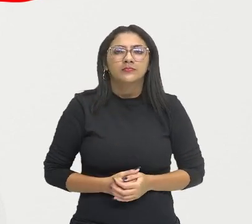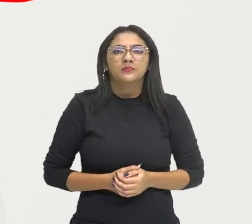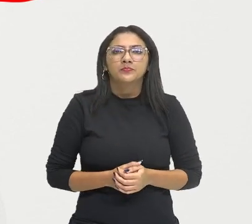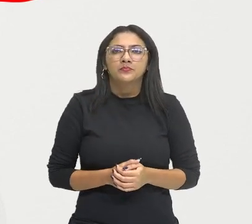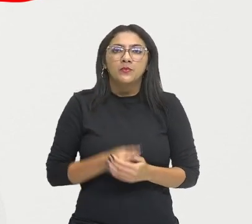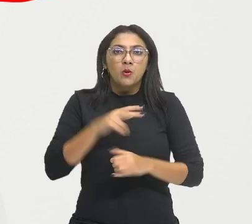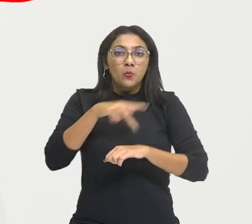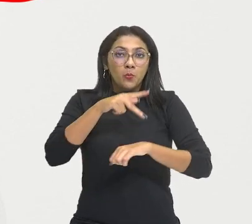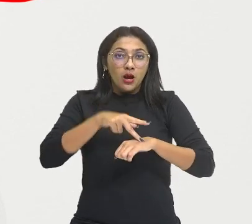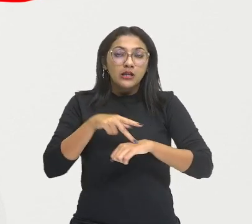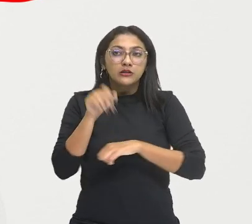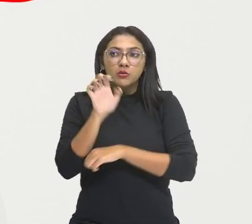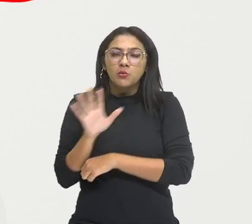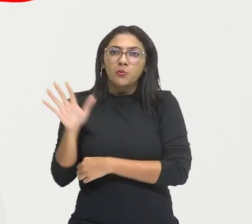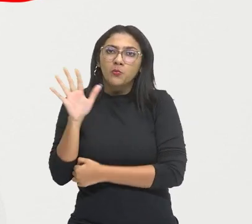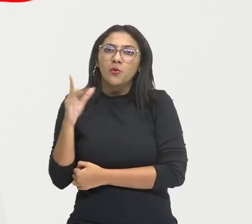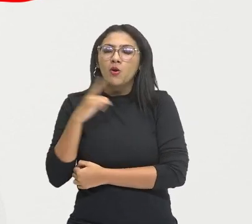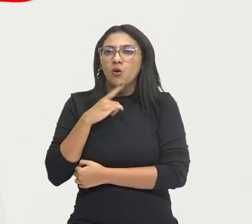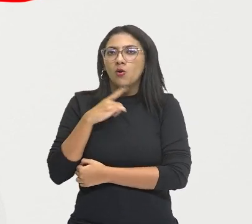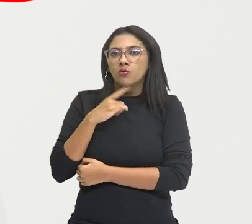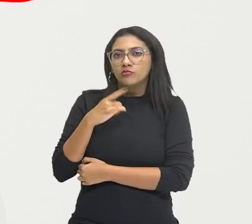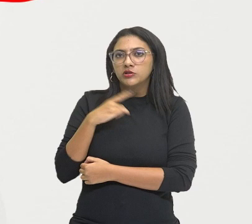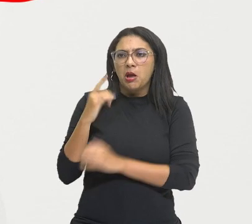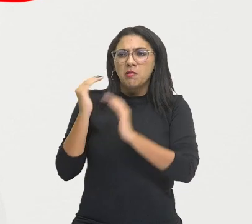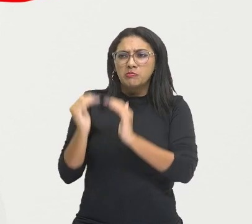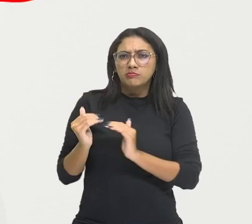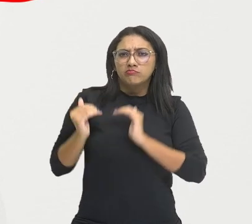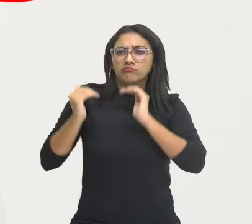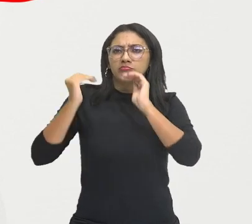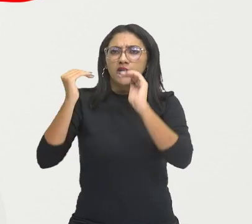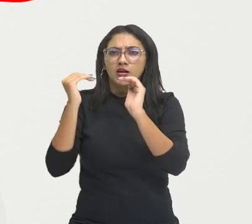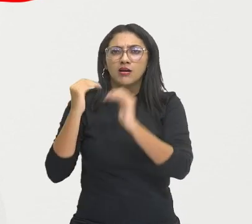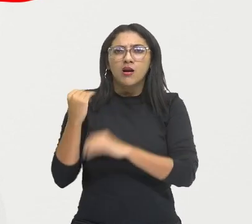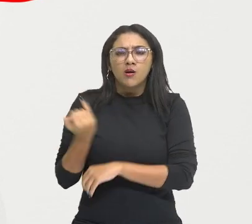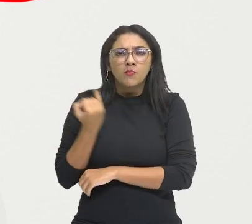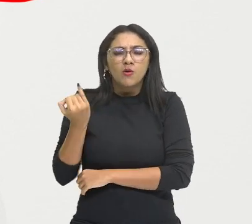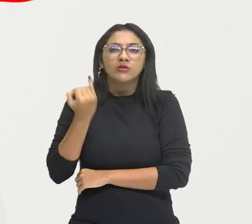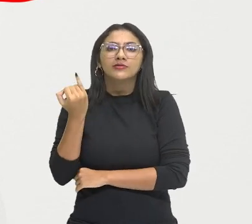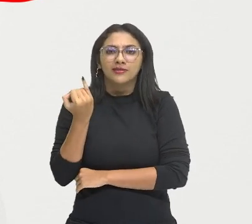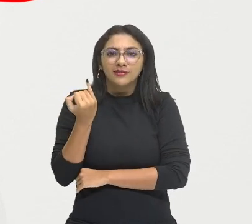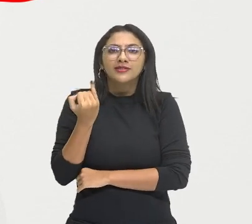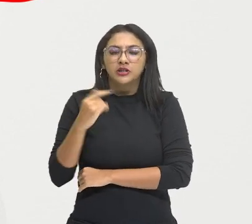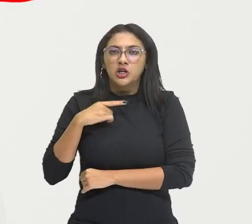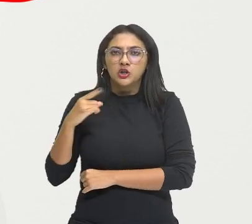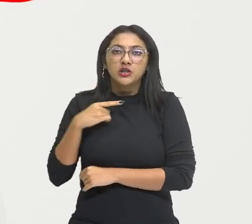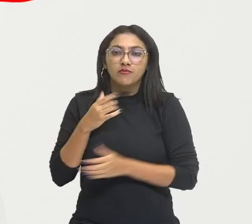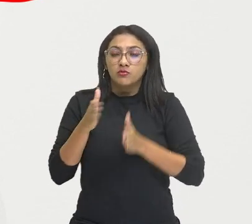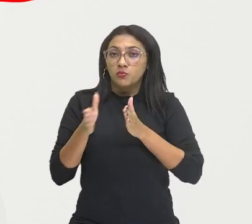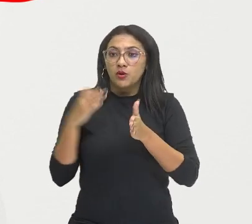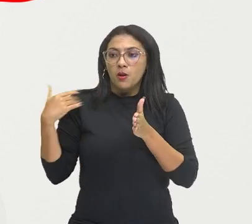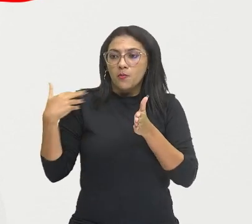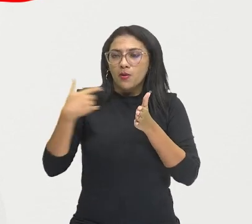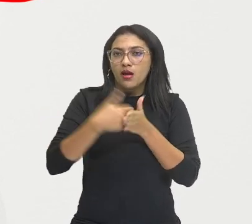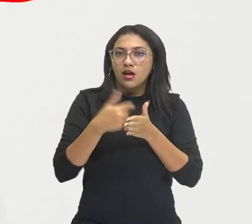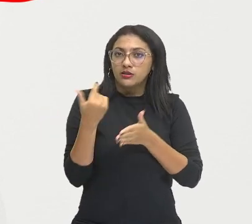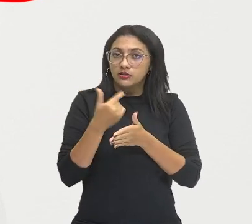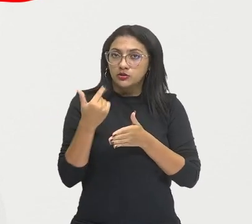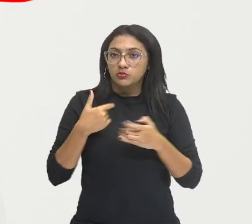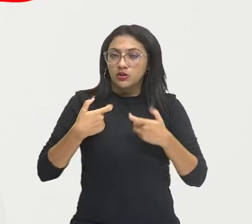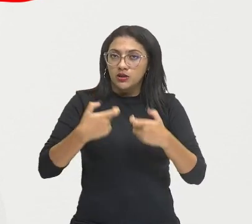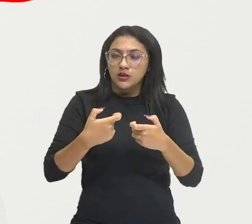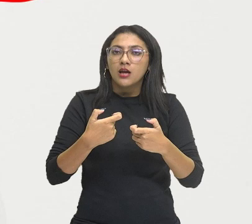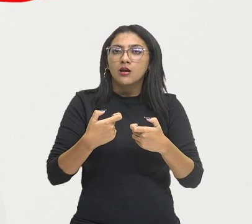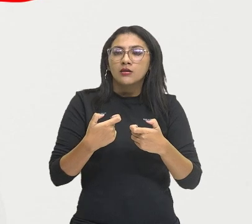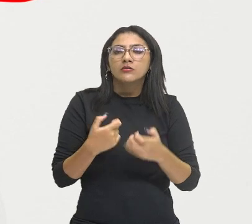países europeus que figuravam entre países mais importantes na ordem multipolar, essa que vai durar até a Segunda Guerra Mundial,